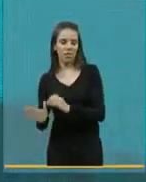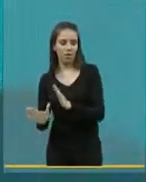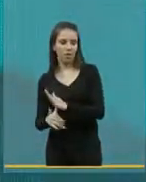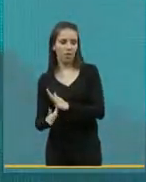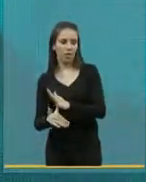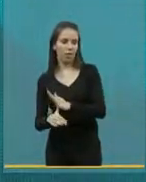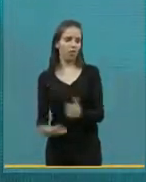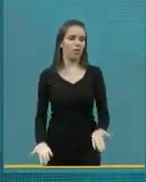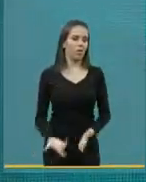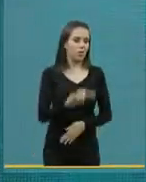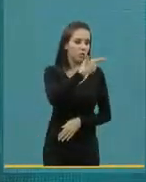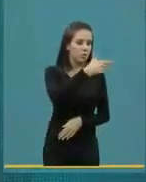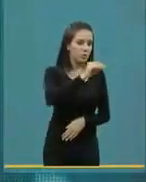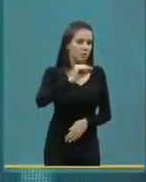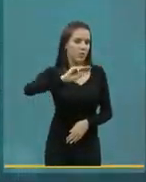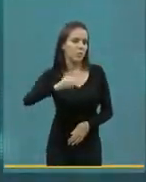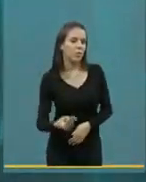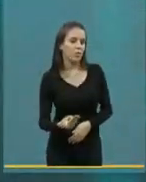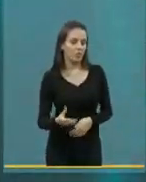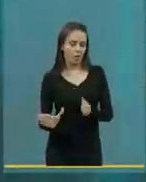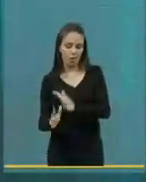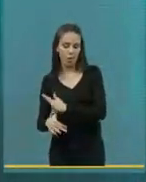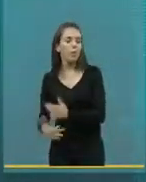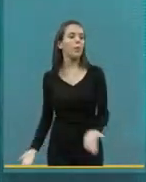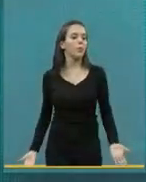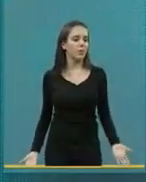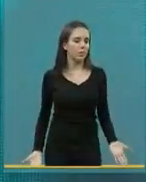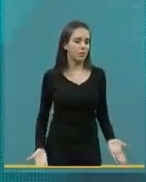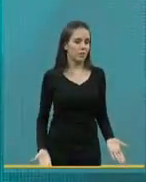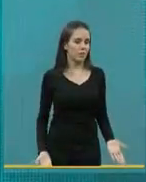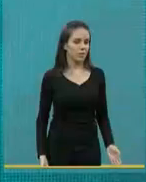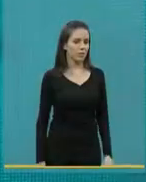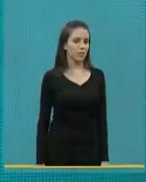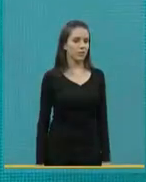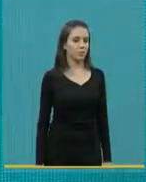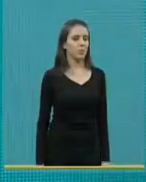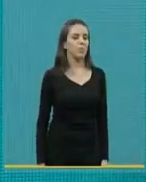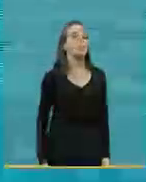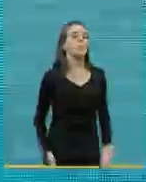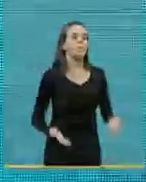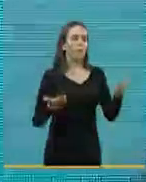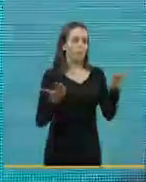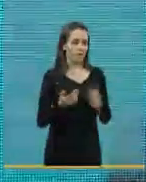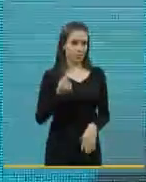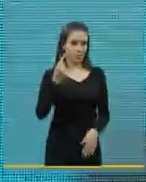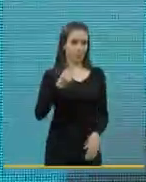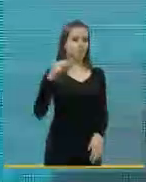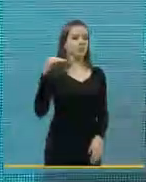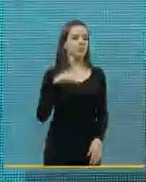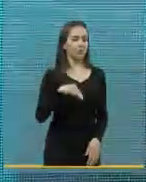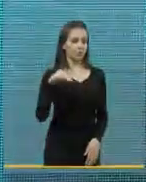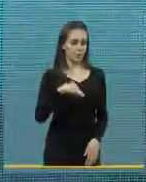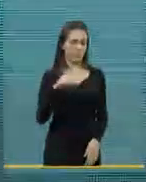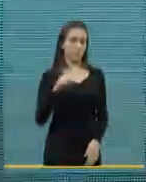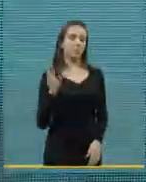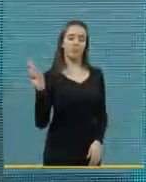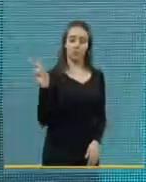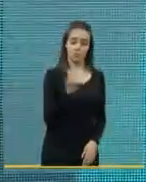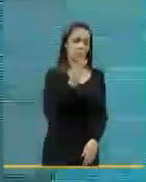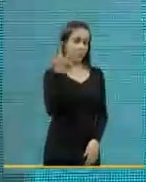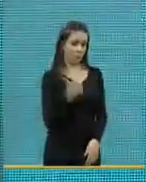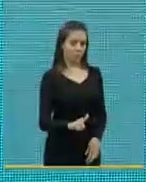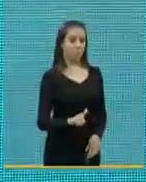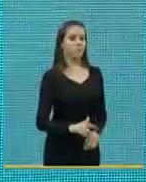200 milhões para esgoto da corrupção agora um minuto e meio de réplica para o candidato